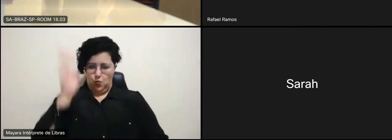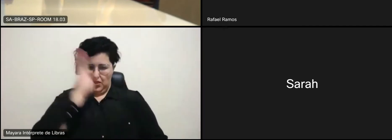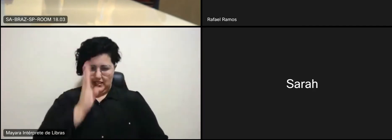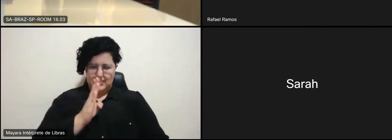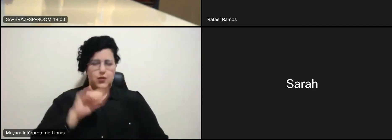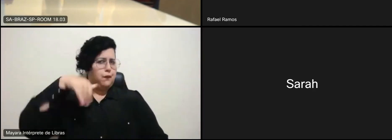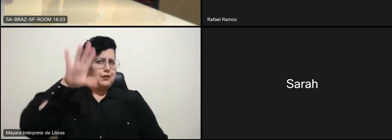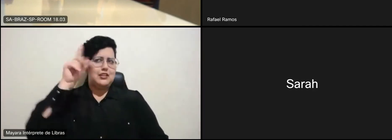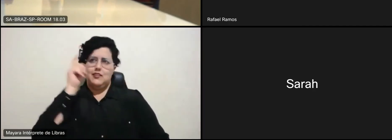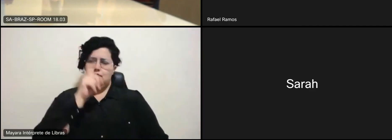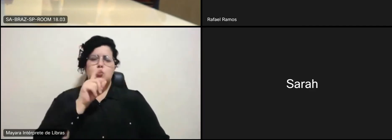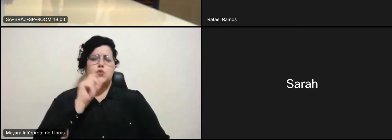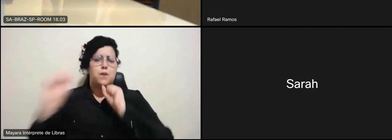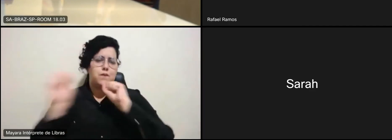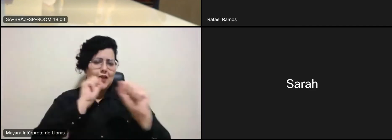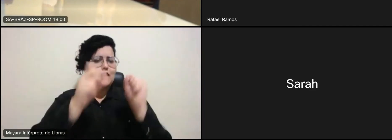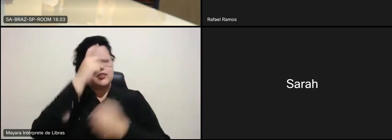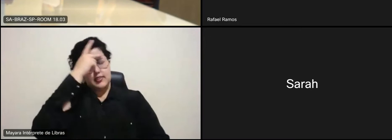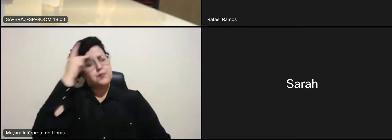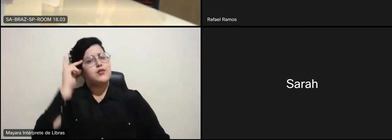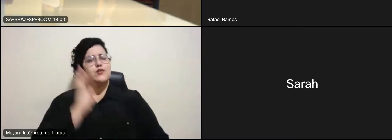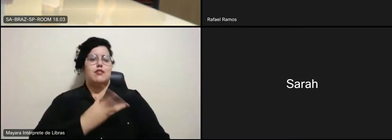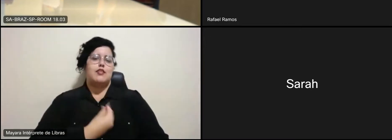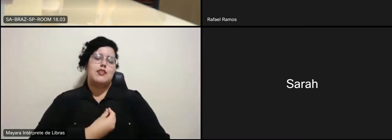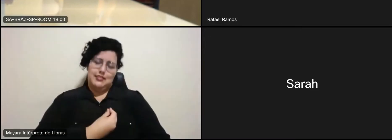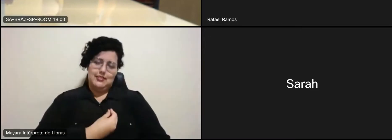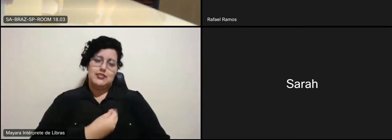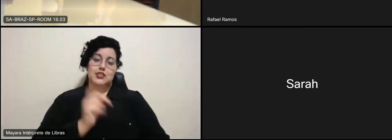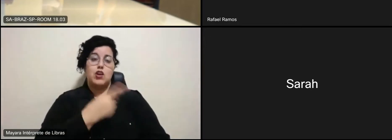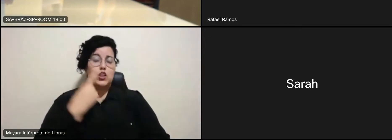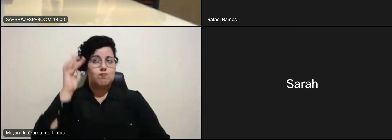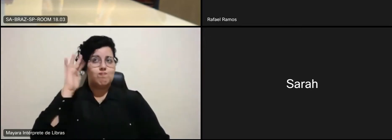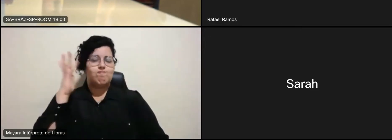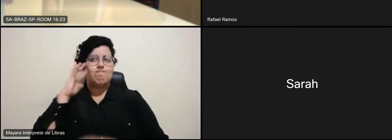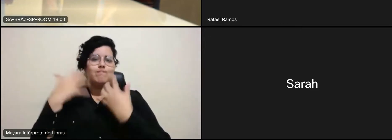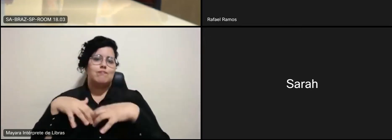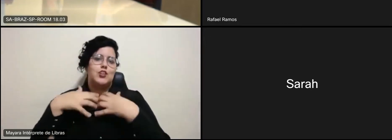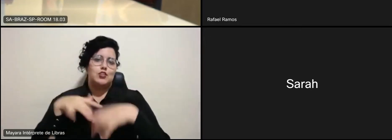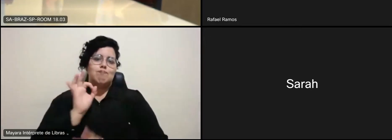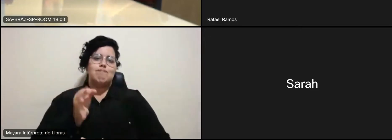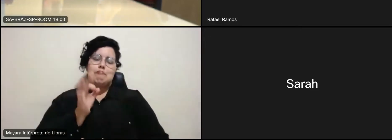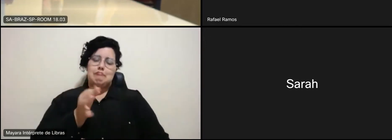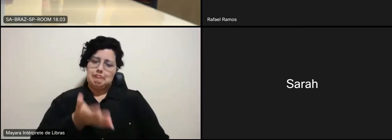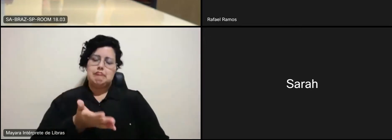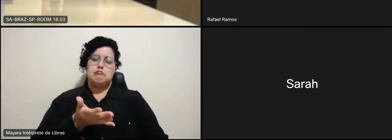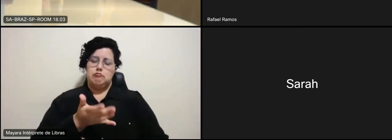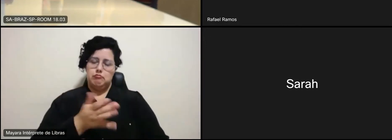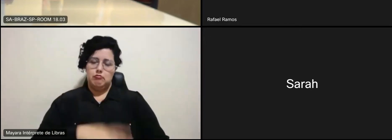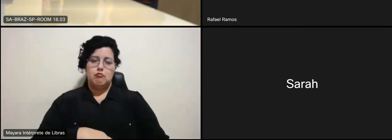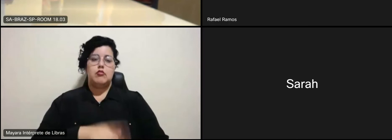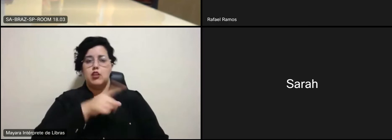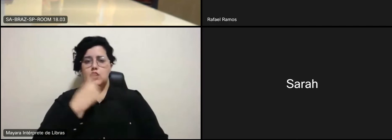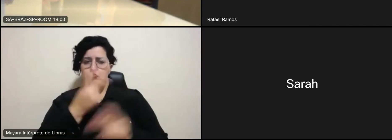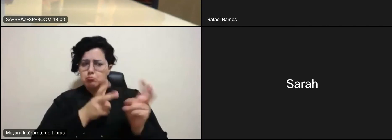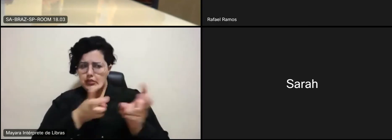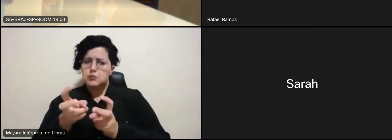trans, né? Então, assim, é parar realmente para refletir um pouco em quais são as ações, né?